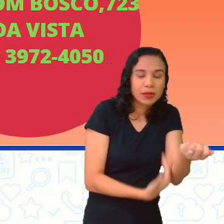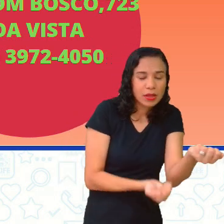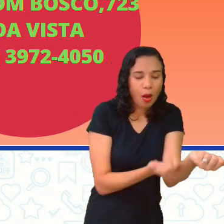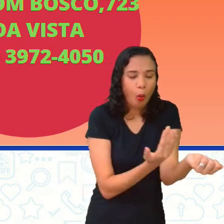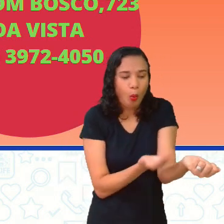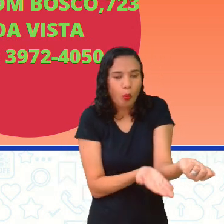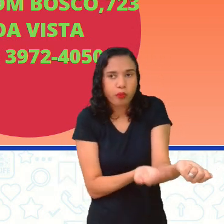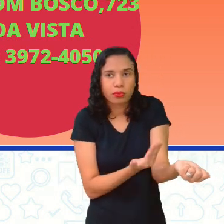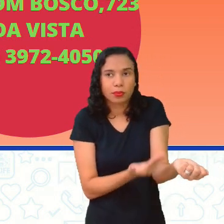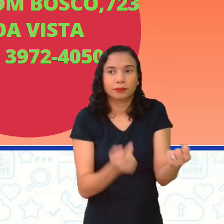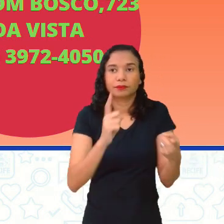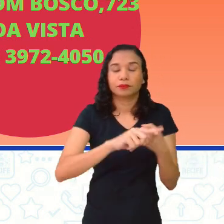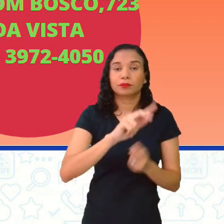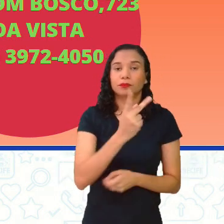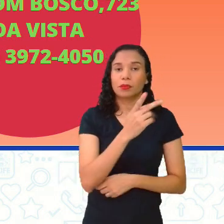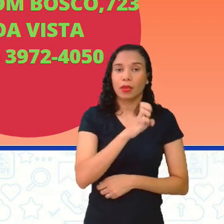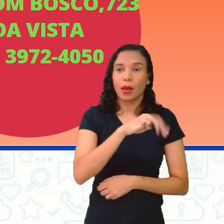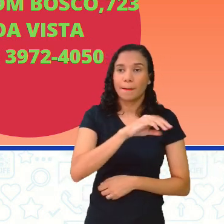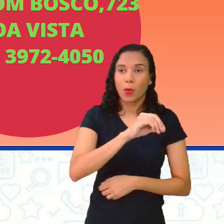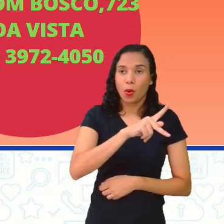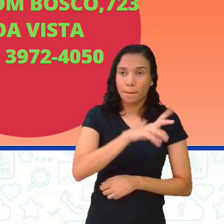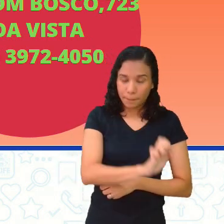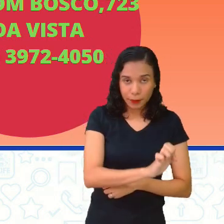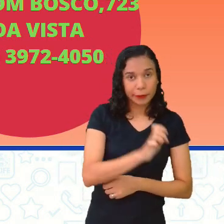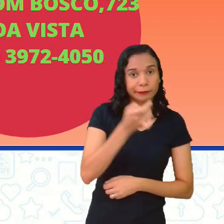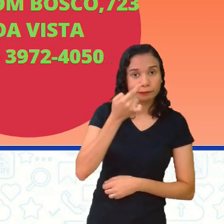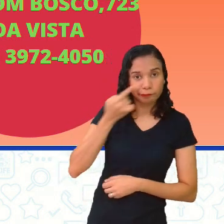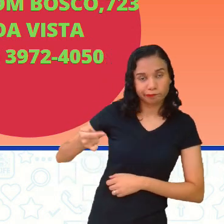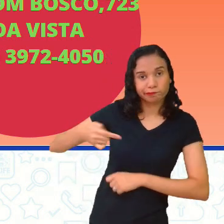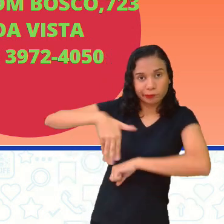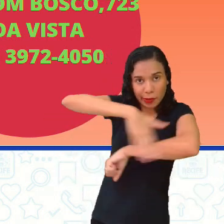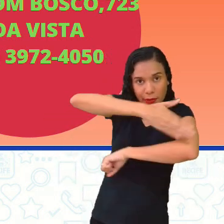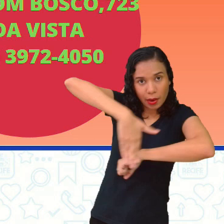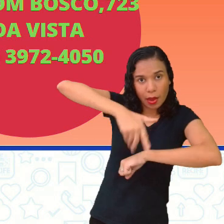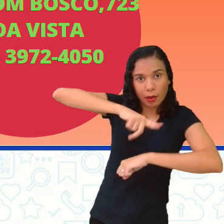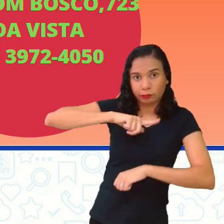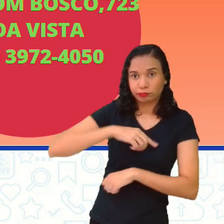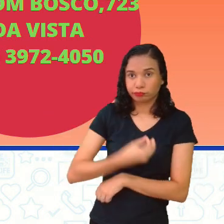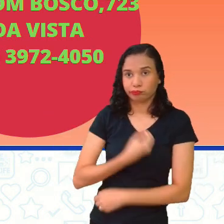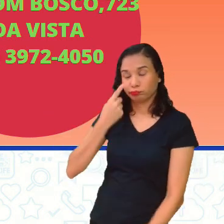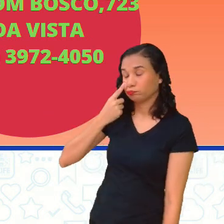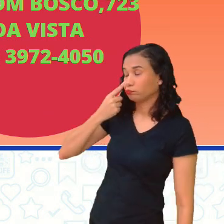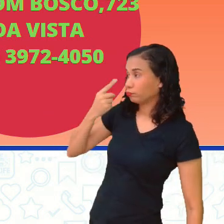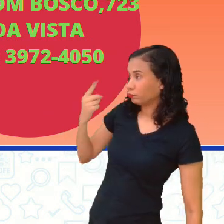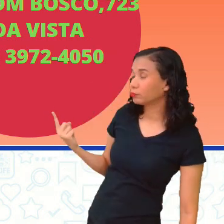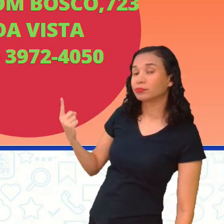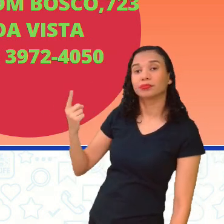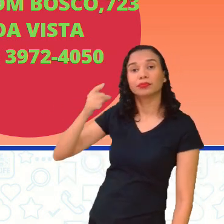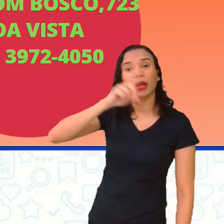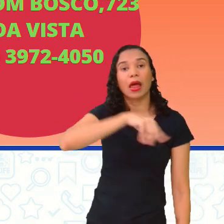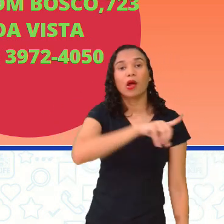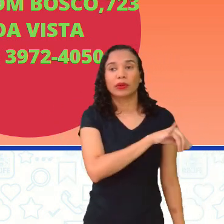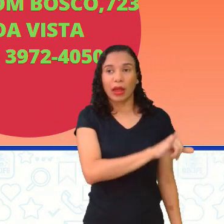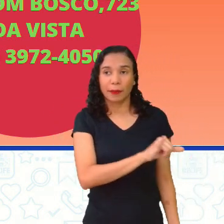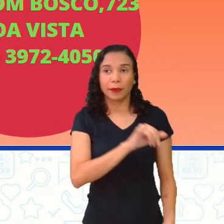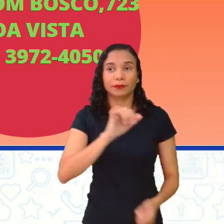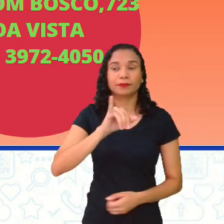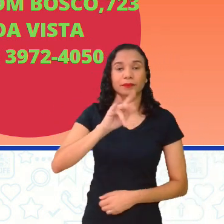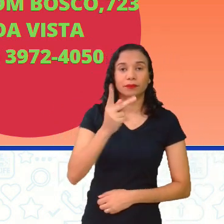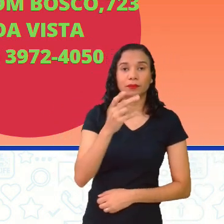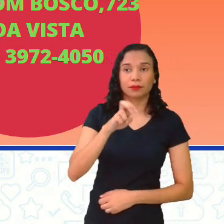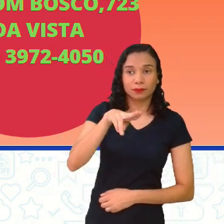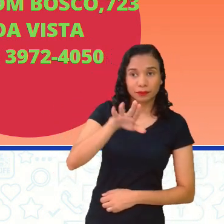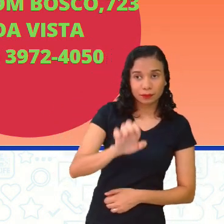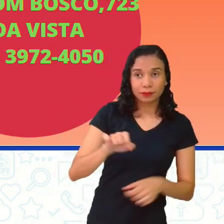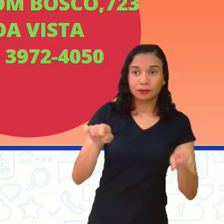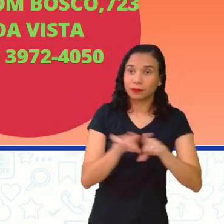procurar para doar sangue. No Hemop, na rua Joaquim Nambuco, no número 171, que fica no Derby. A questão do